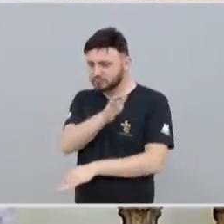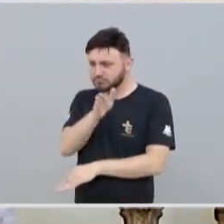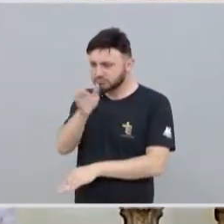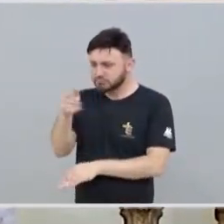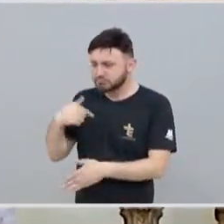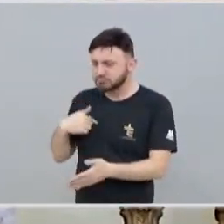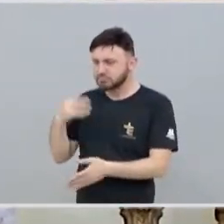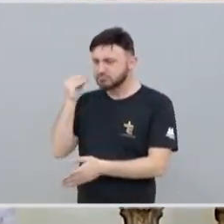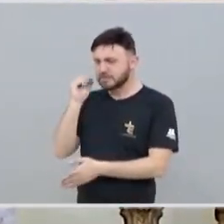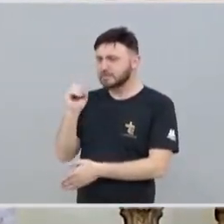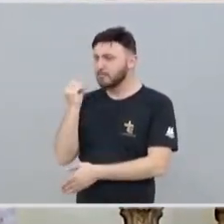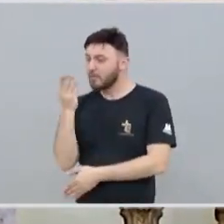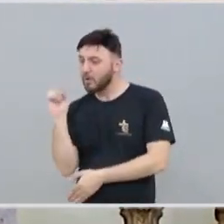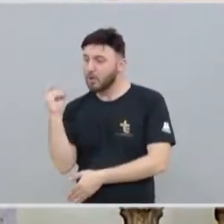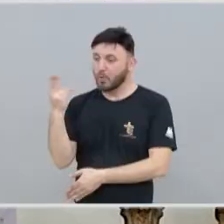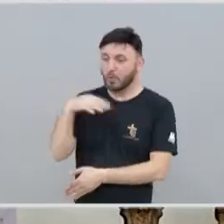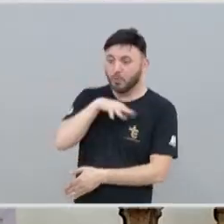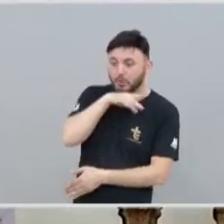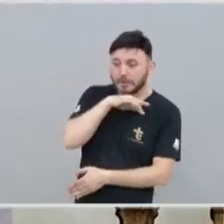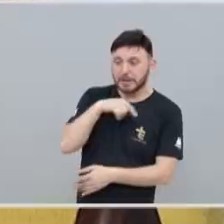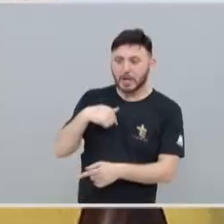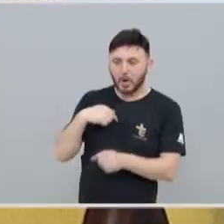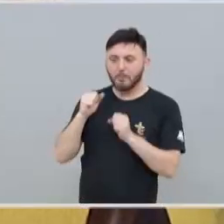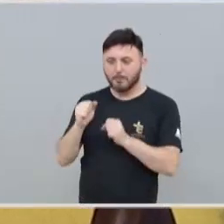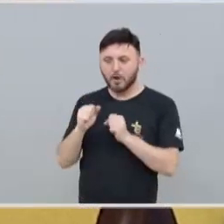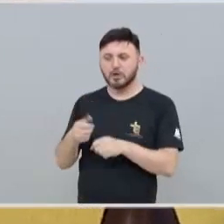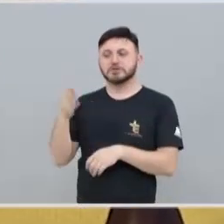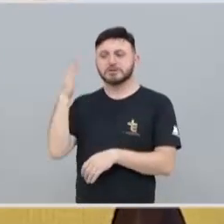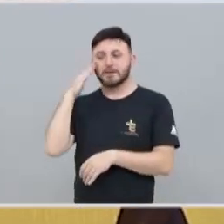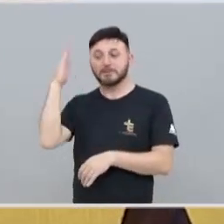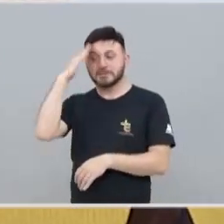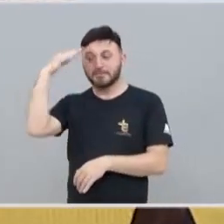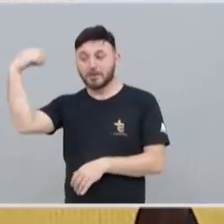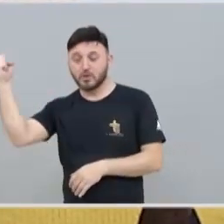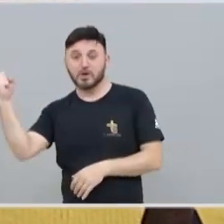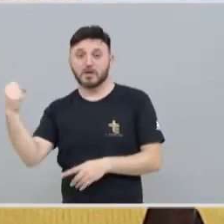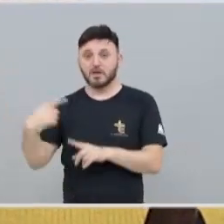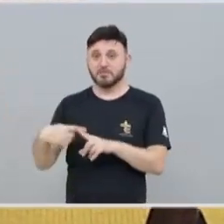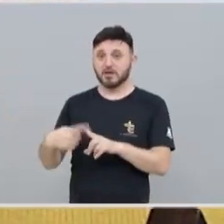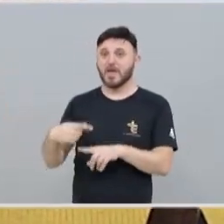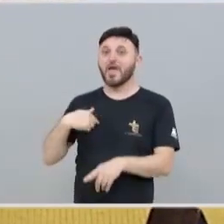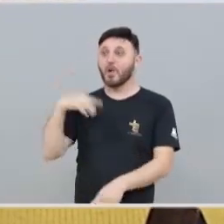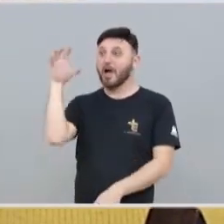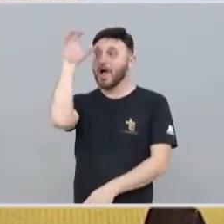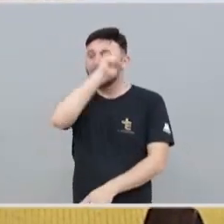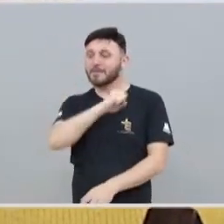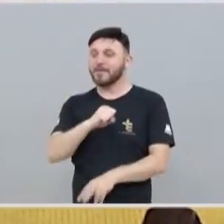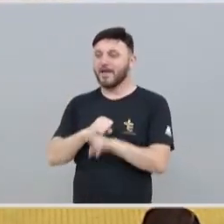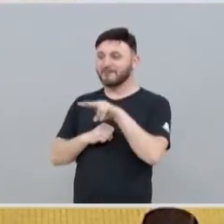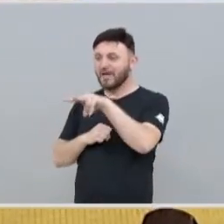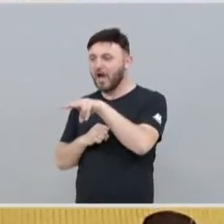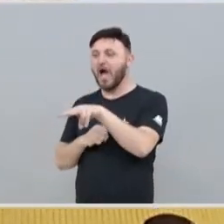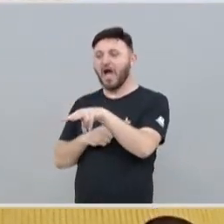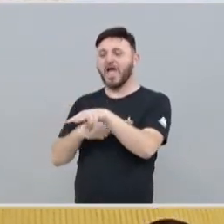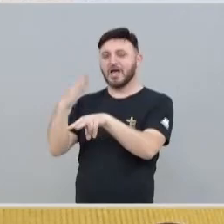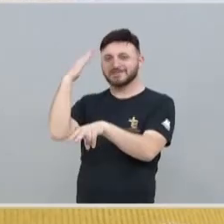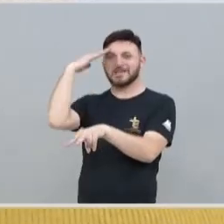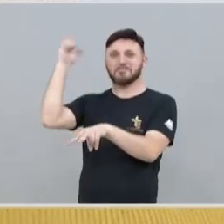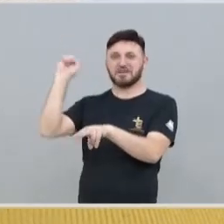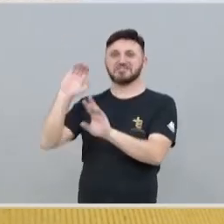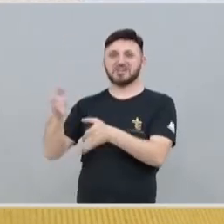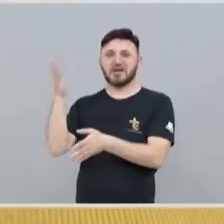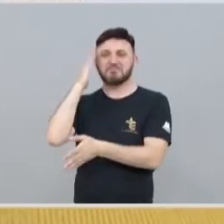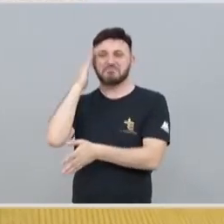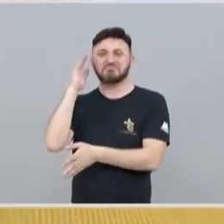burro in eu posso e aí está a sabedoria de provérbios aprender a partir do que os outros me